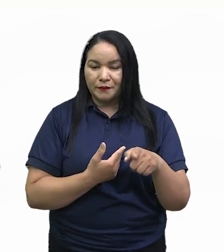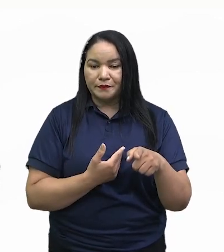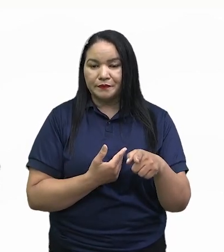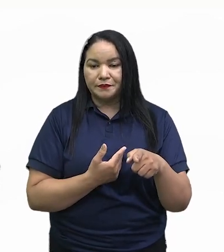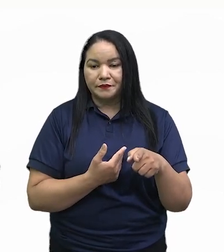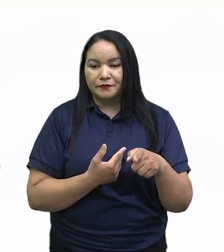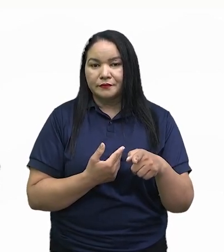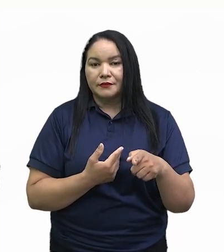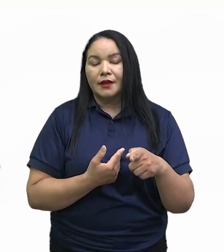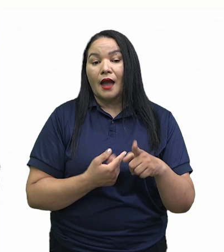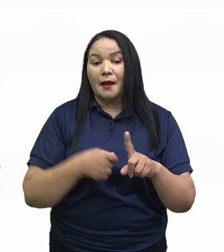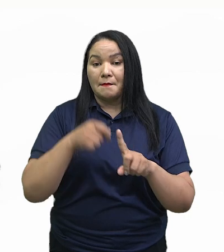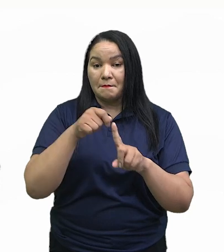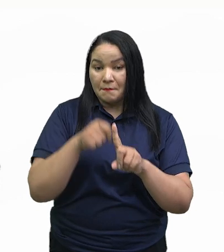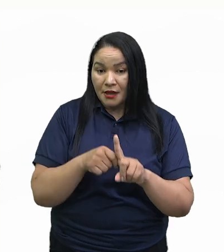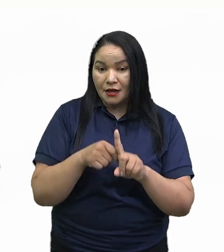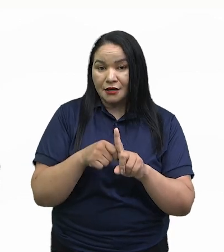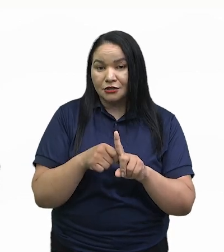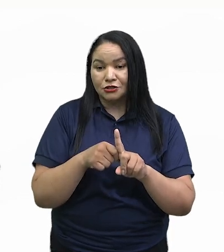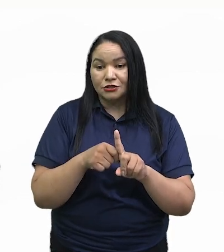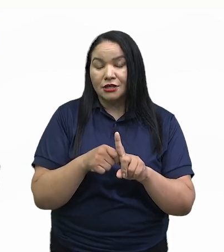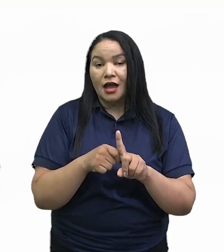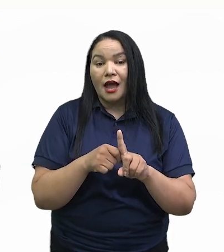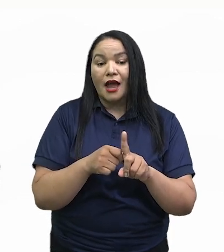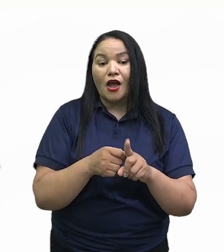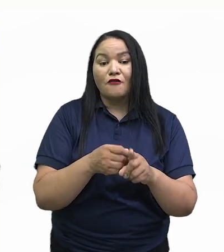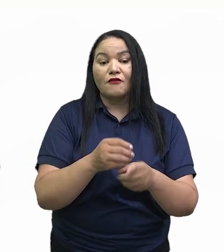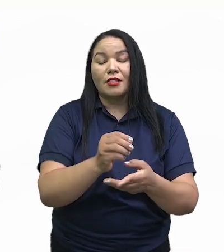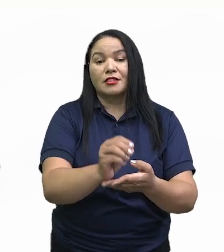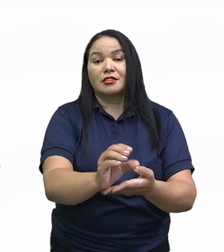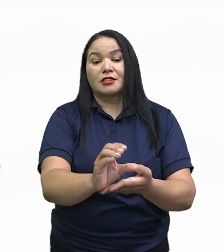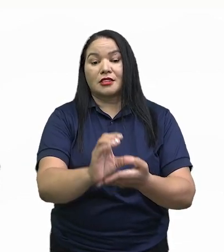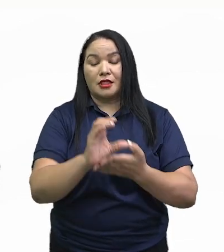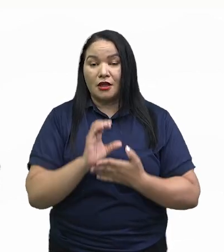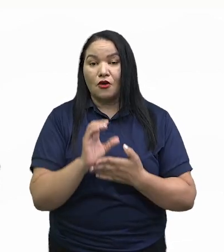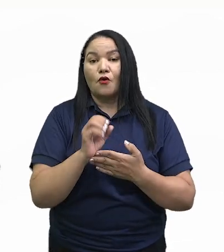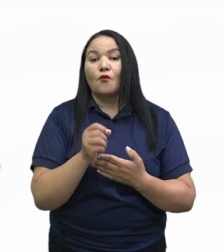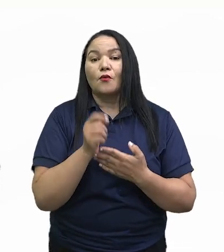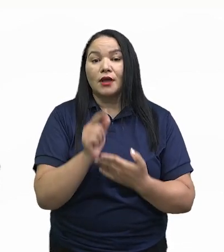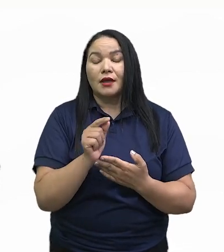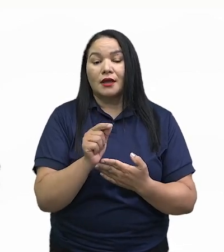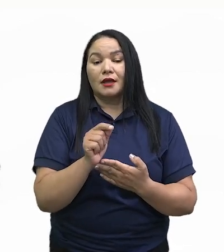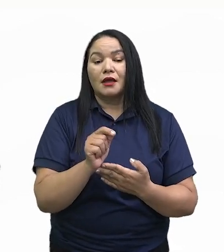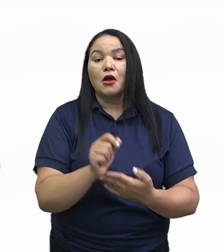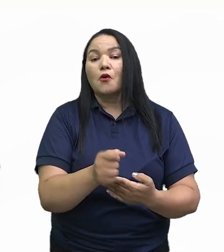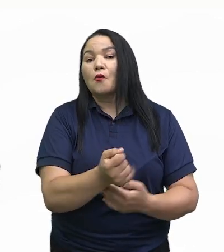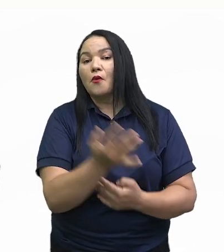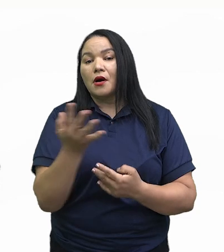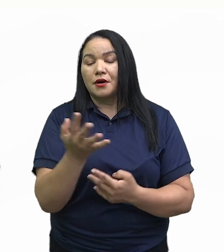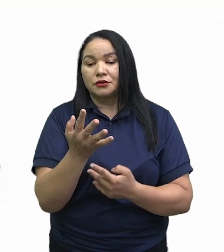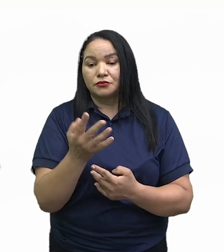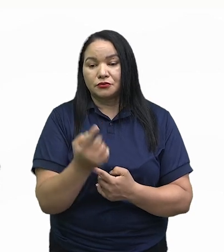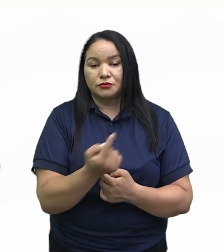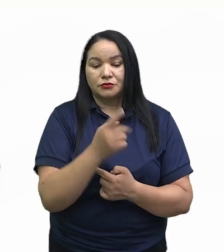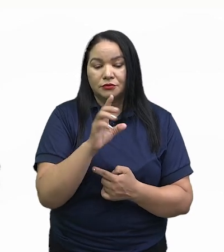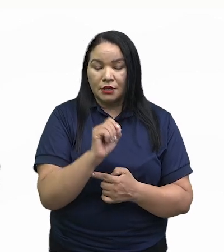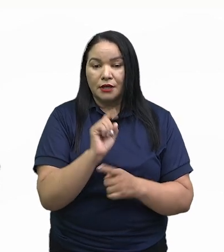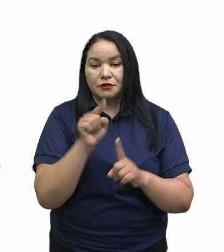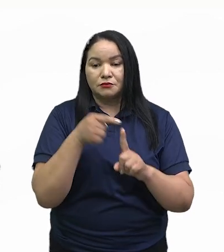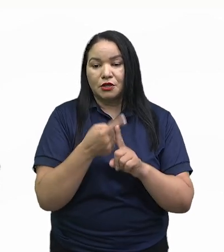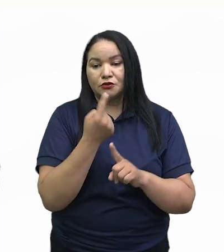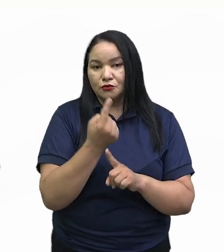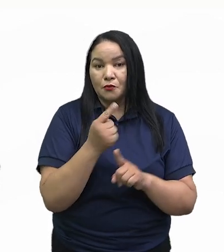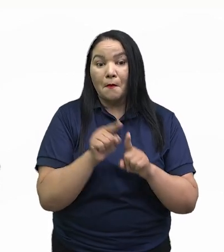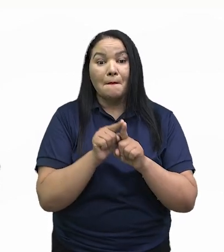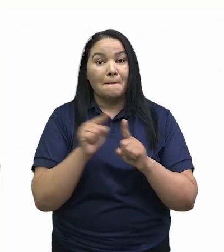Vai passar ali um mês e terá um retorno mensal, conforme você visualiza aí. Mas o amigo